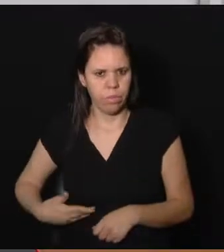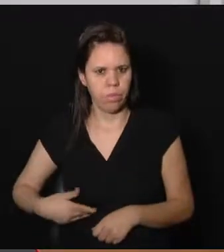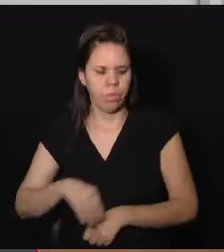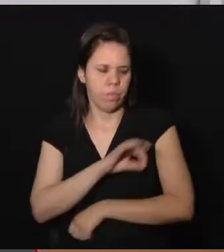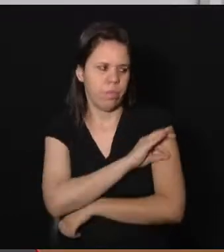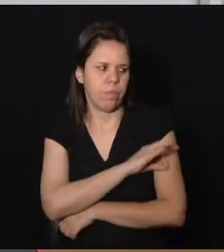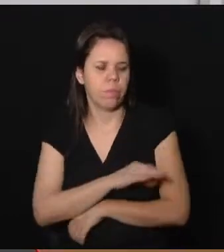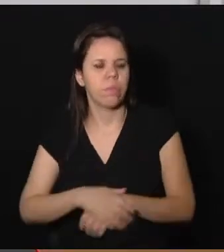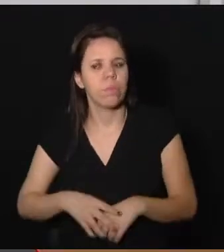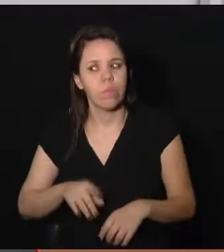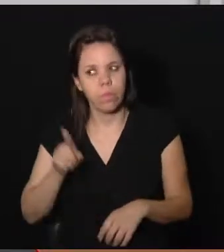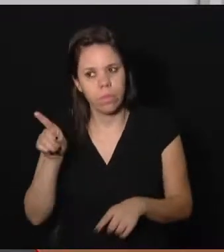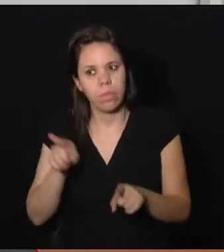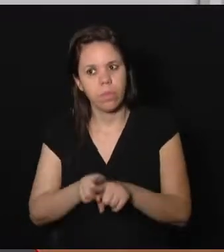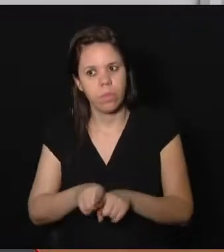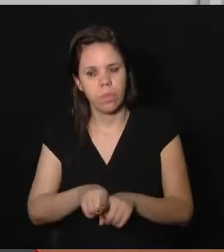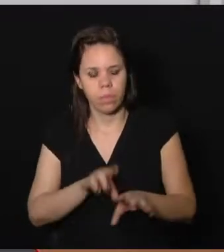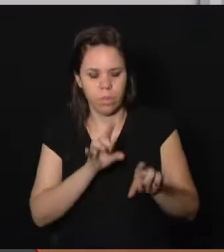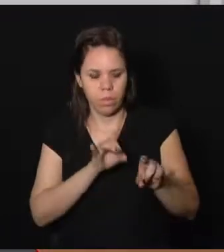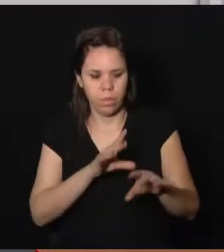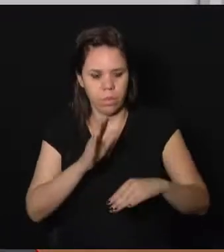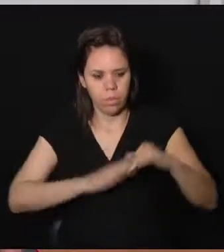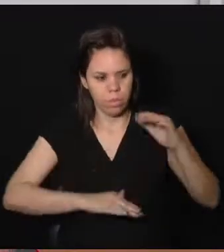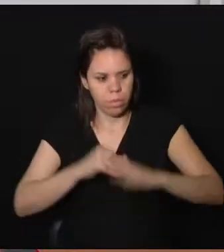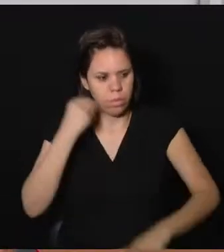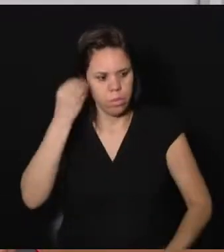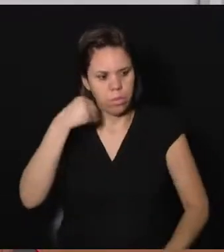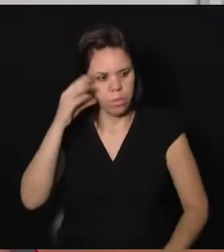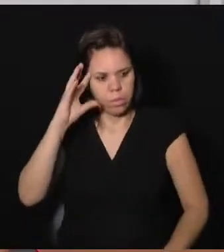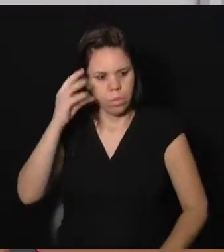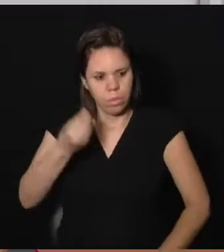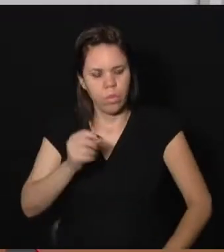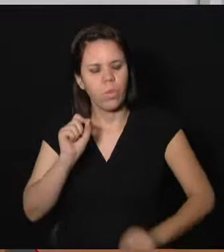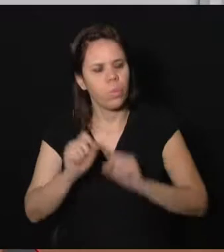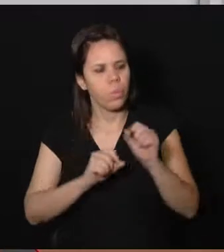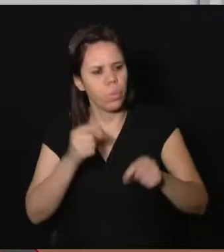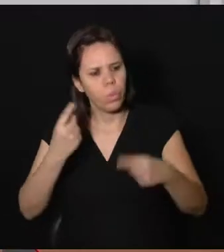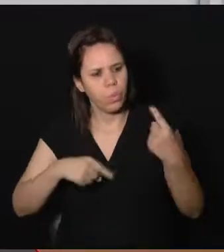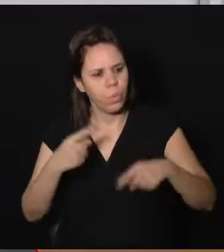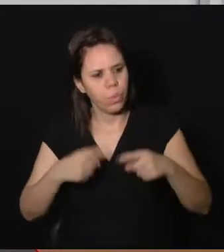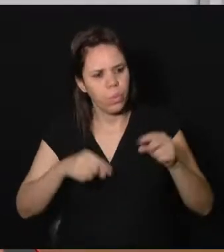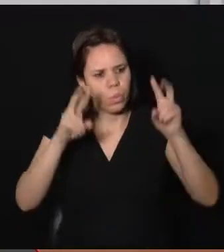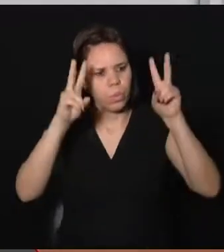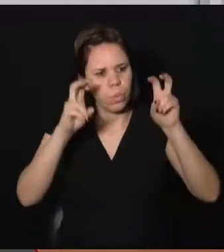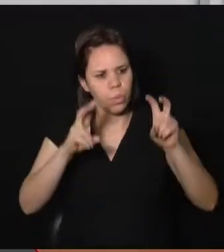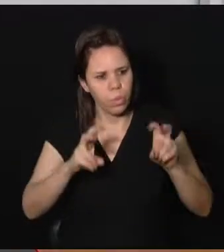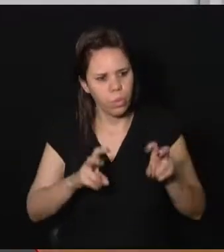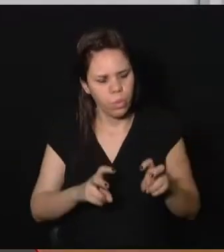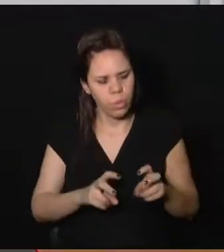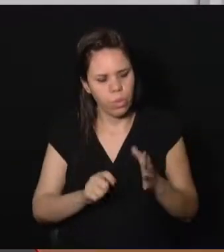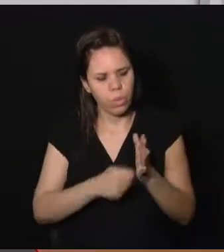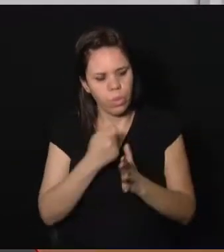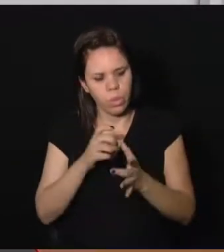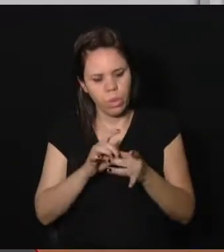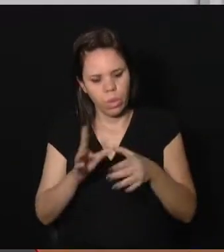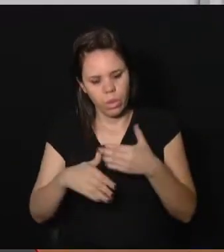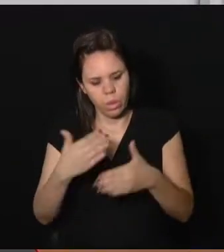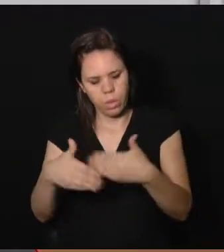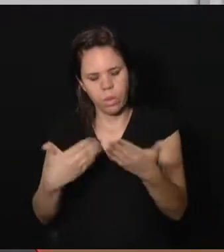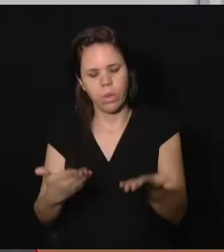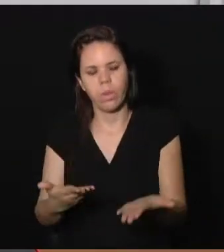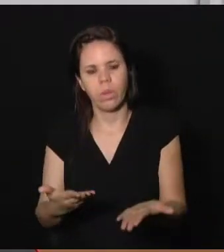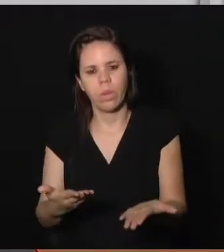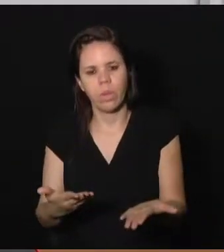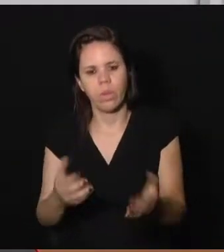lá, e uma cadeira técnica, para que ele entendesse o que está sendo discutido ali no âmbito de desburocratização e simplificação dos processos, e